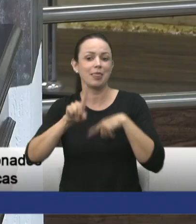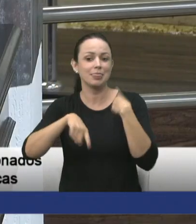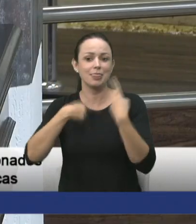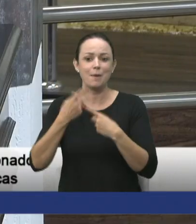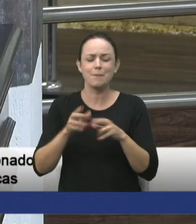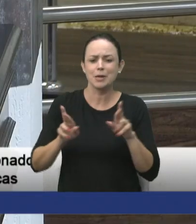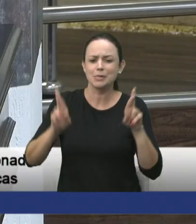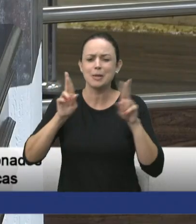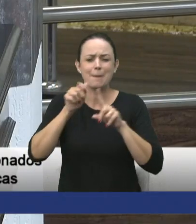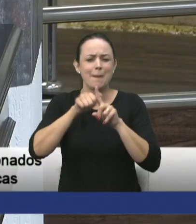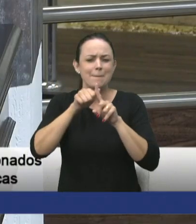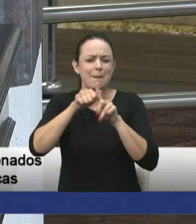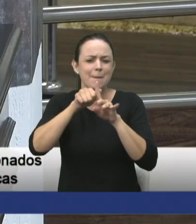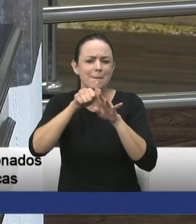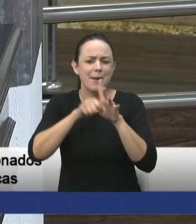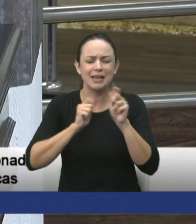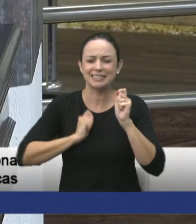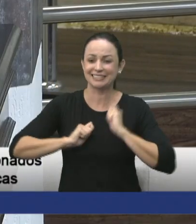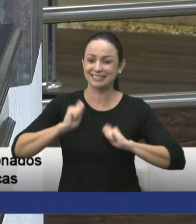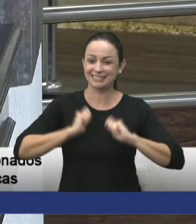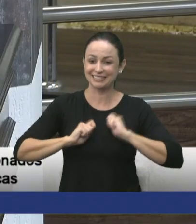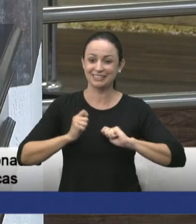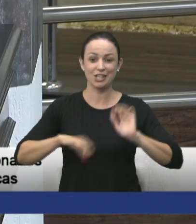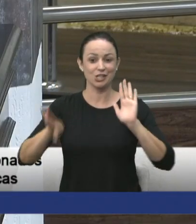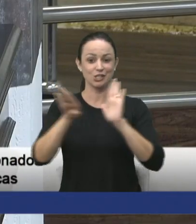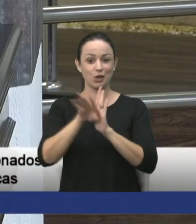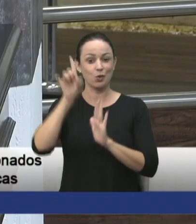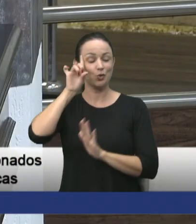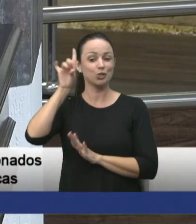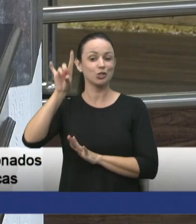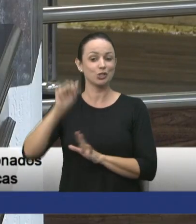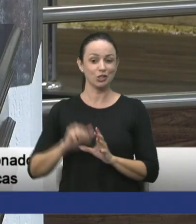expectativa e ansiedade, finalmente chega o dia.